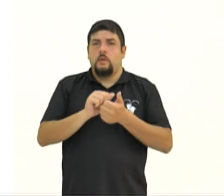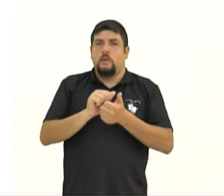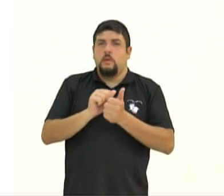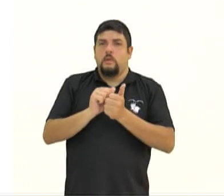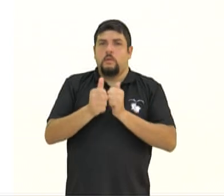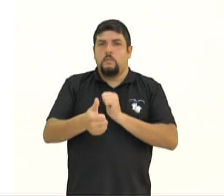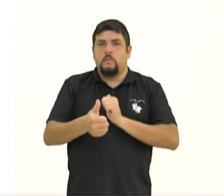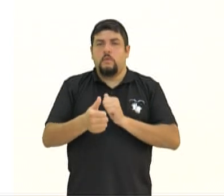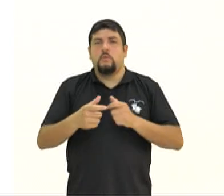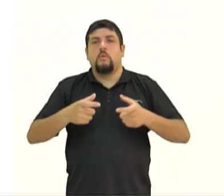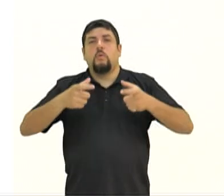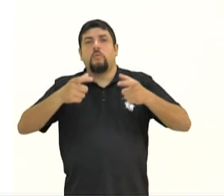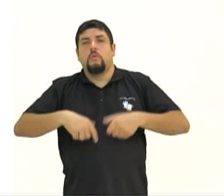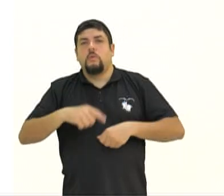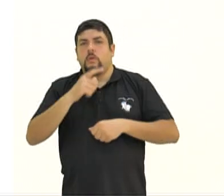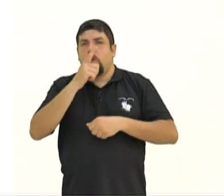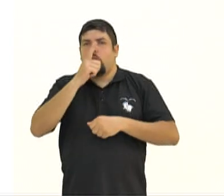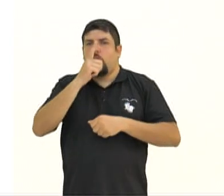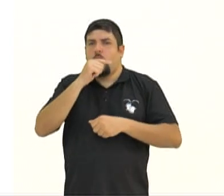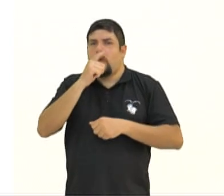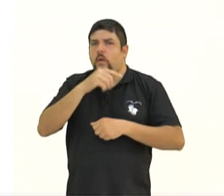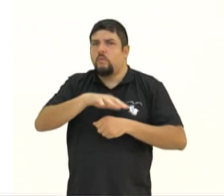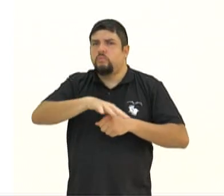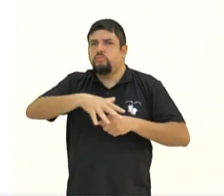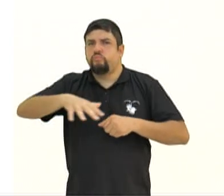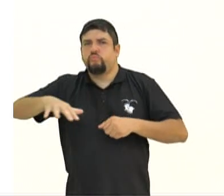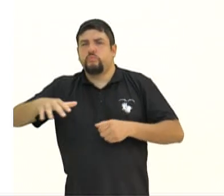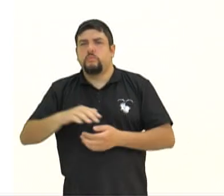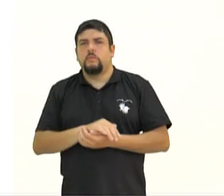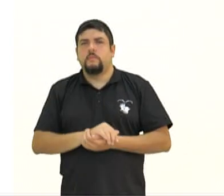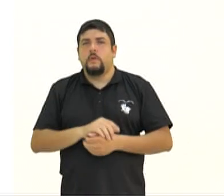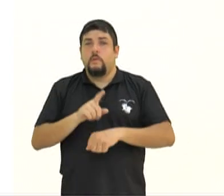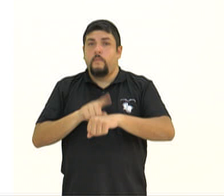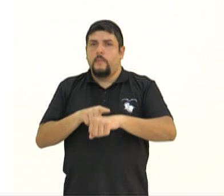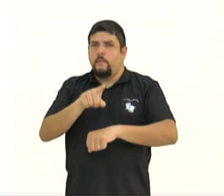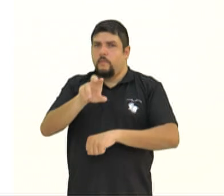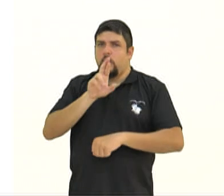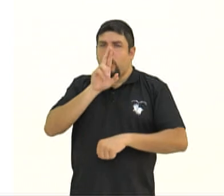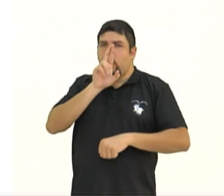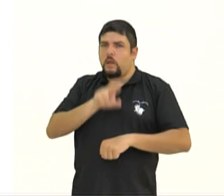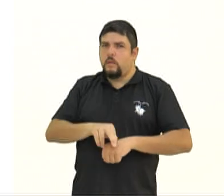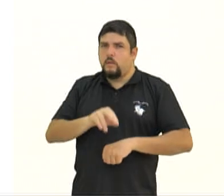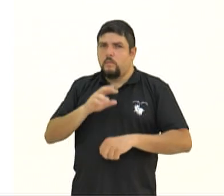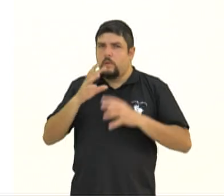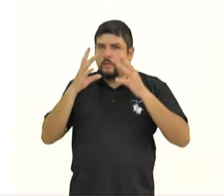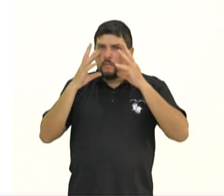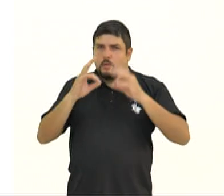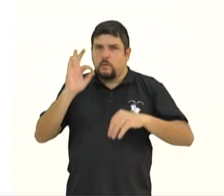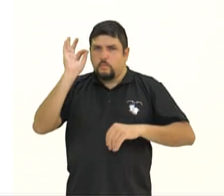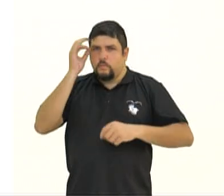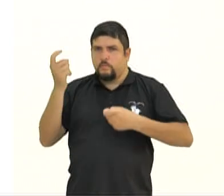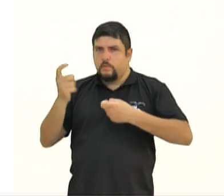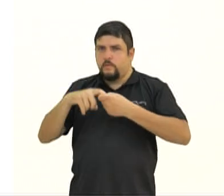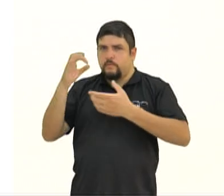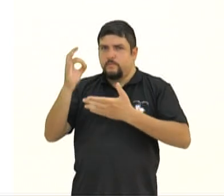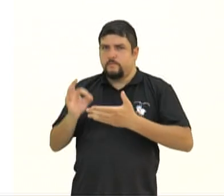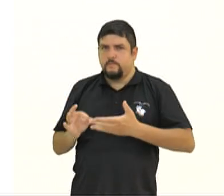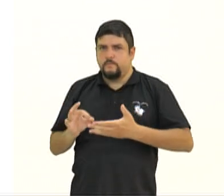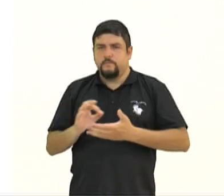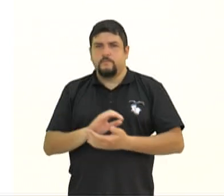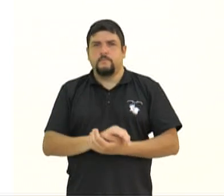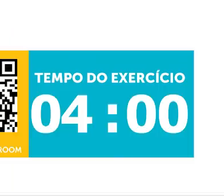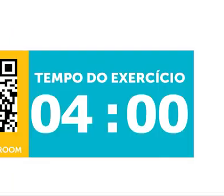praticado aqui na água, náutico, tá? Um tempinho para você responder, faça com bastante atenção e já voltamos para corrigir.